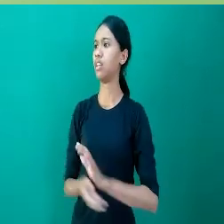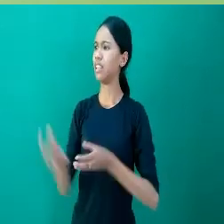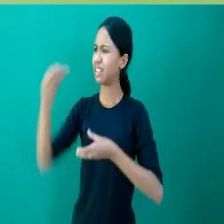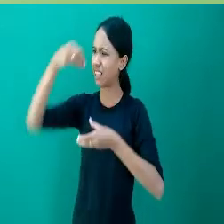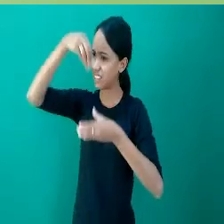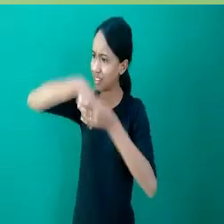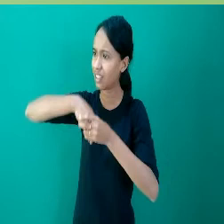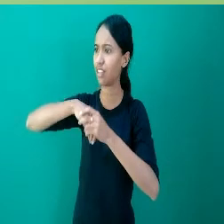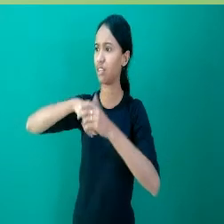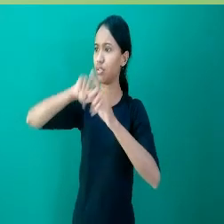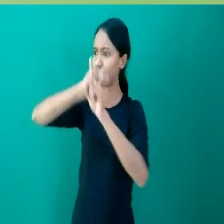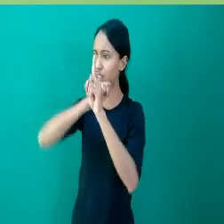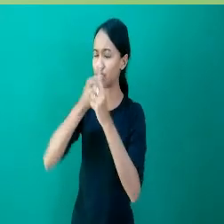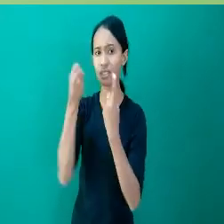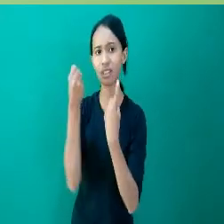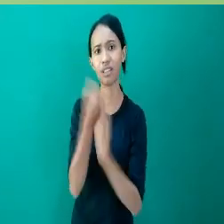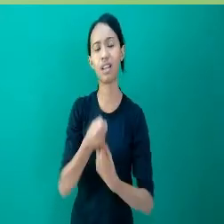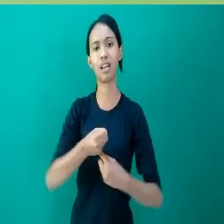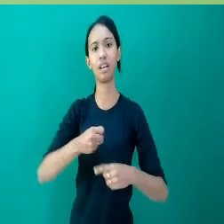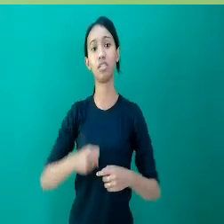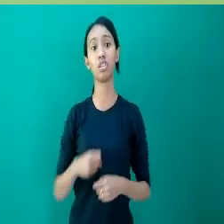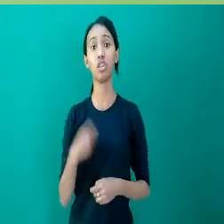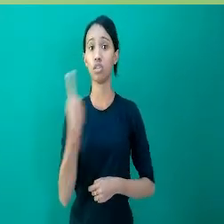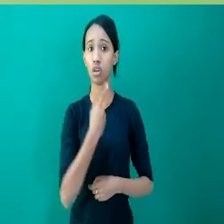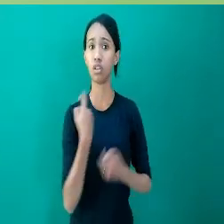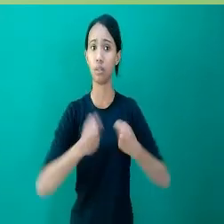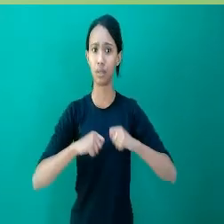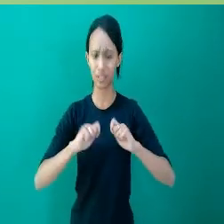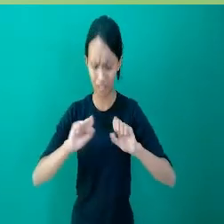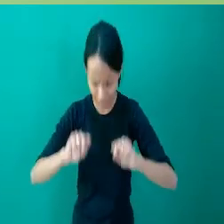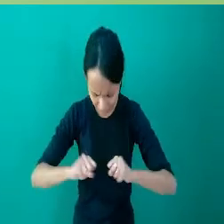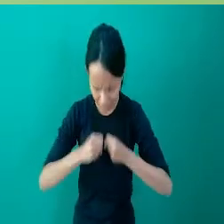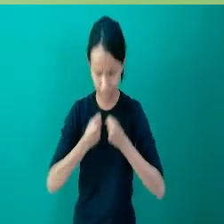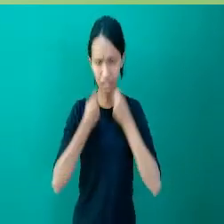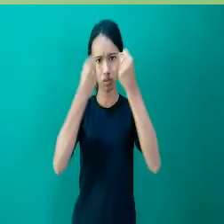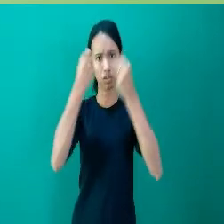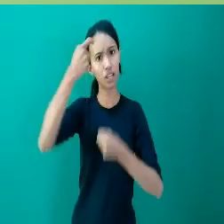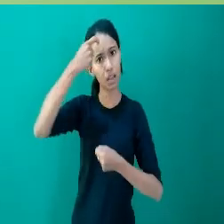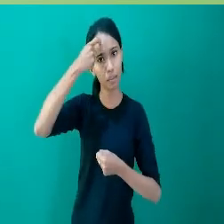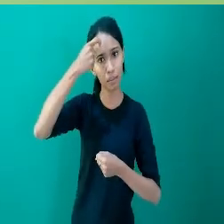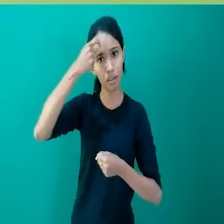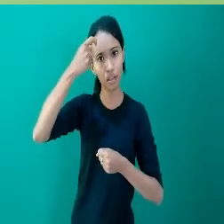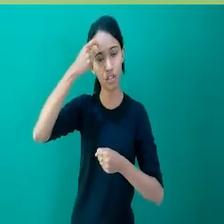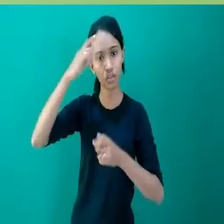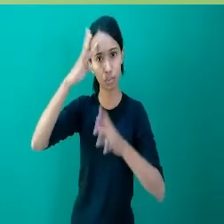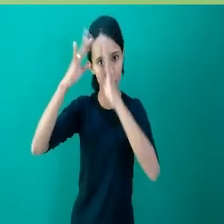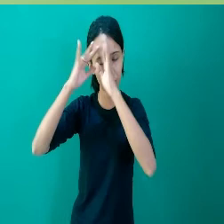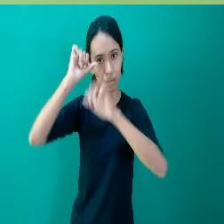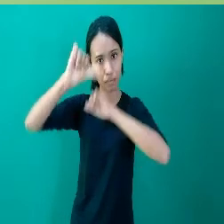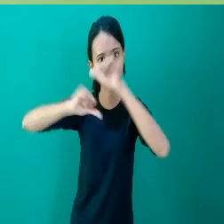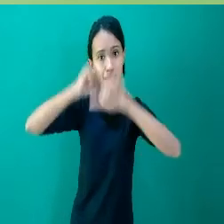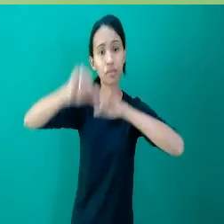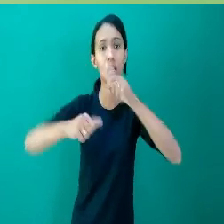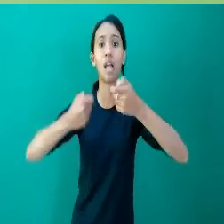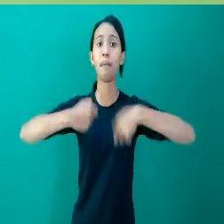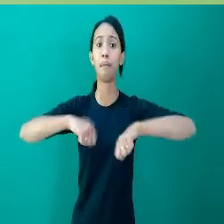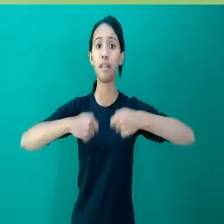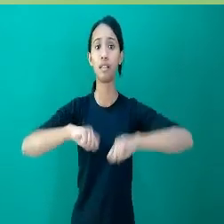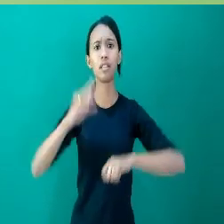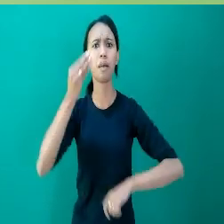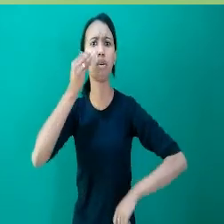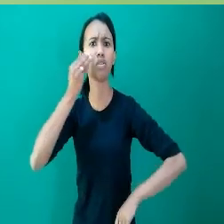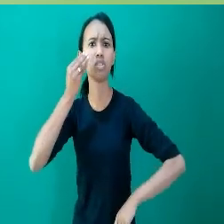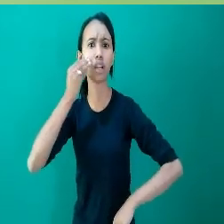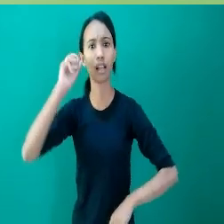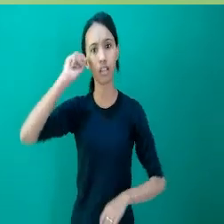né? E isso a gente tem que ir fazendo o papel de desconstruindo, mostrando que o negro é vulnerável, a